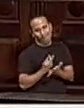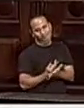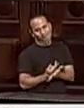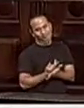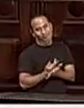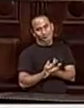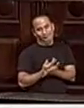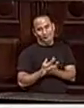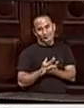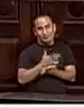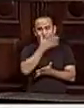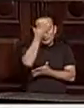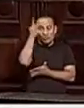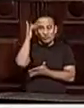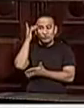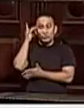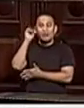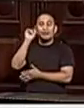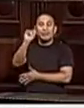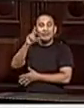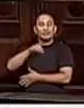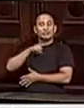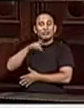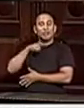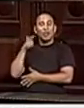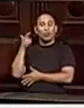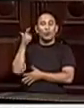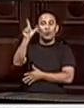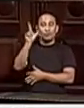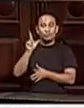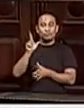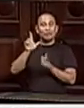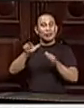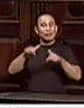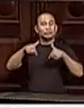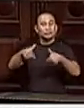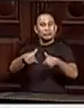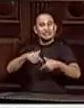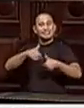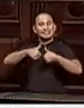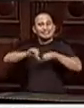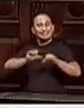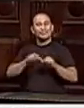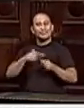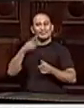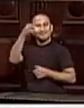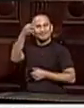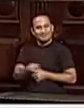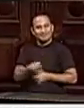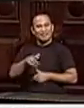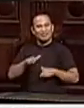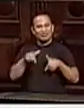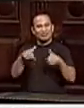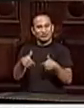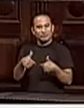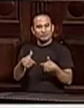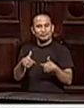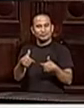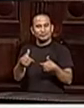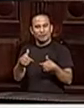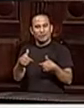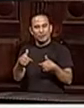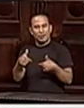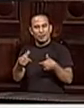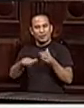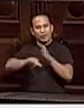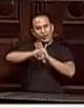de pessoas que deveria ter um outro tipo de atitude e estava tendo exatamente essa atitude criminosa.